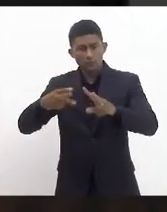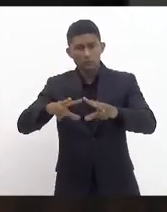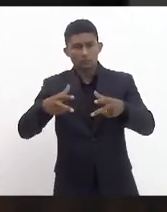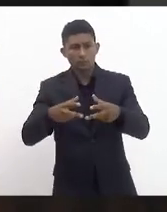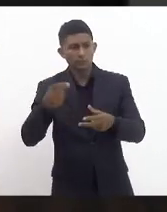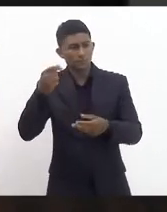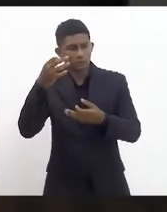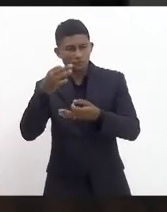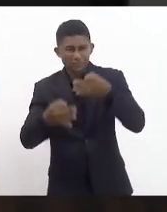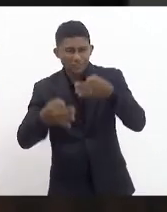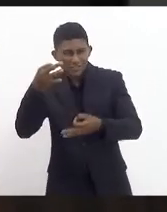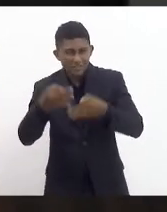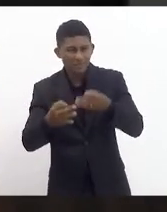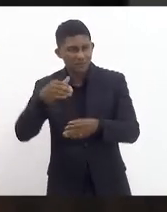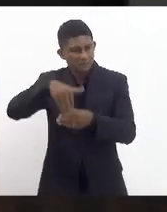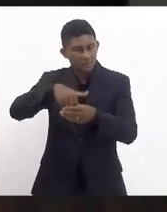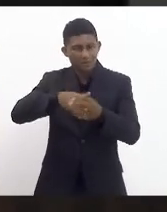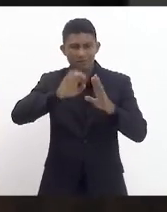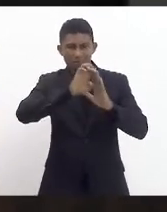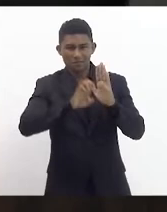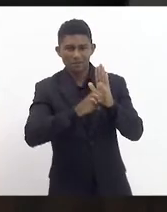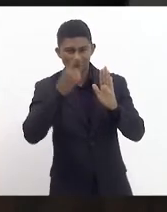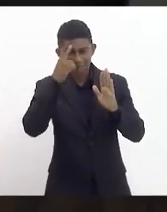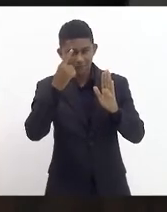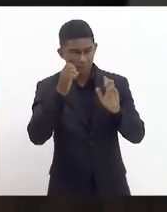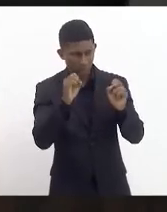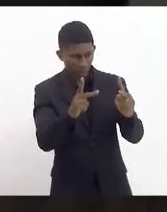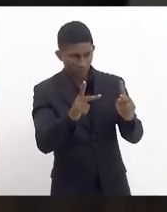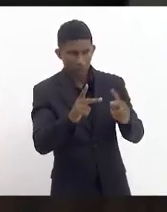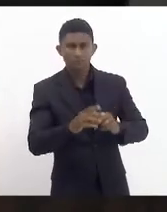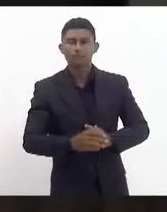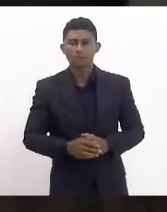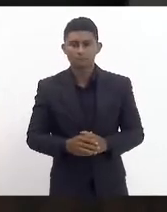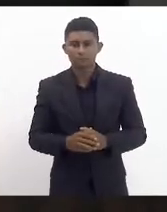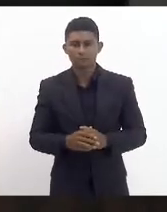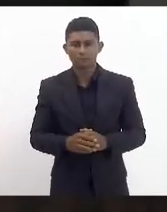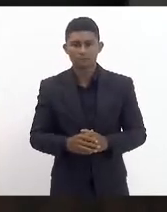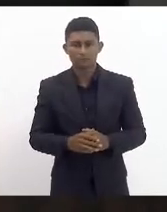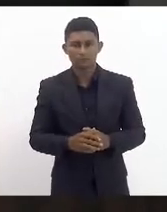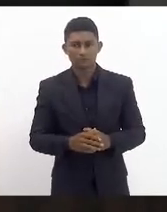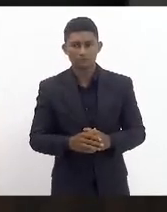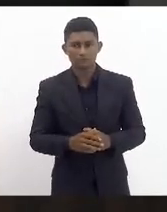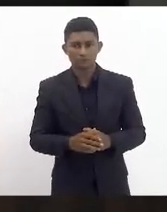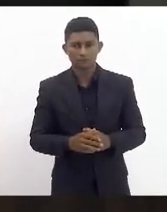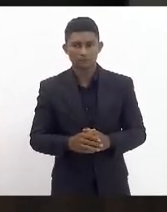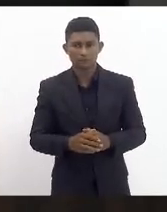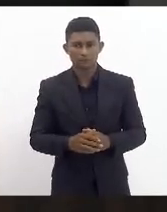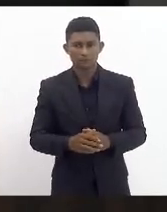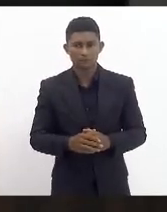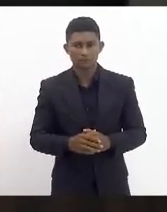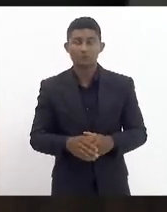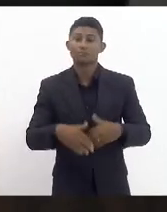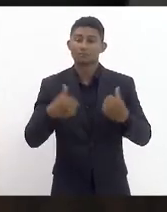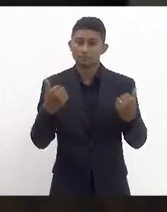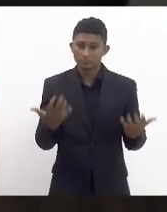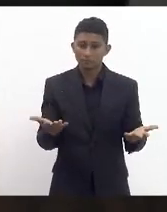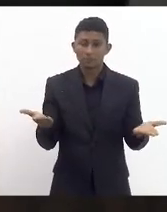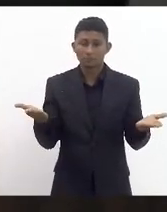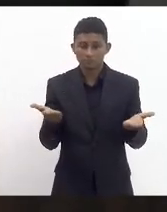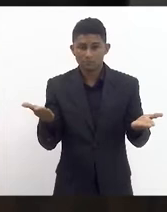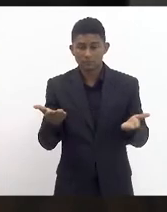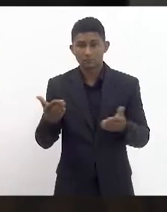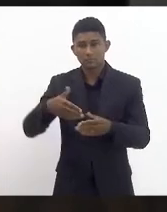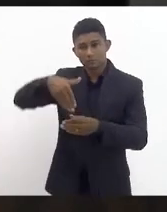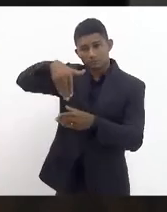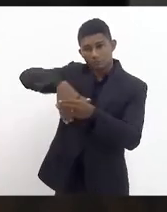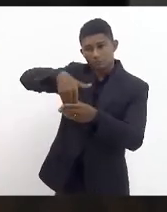às emendas de plenário. É isso. Ok? Então, não precisa chamar os trabalhos à ordem, que estava certo. Então, em votação, o